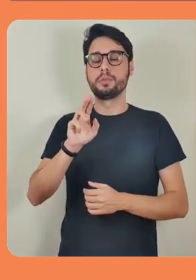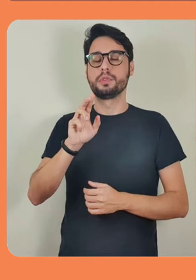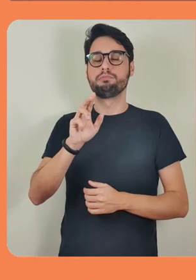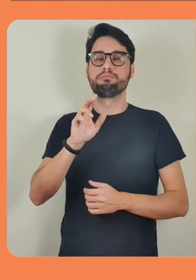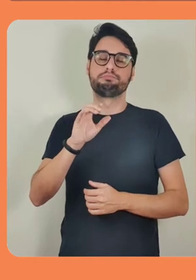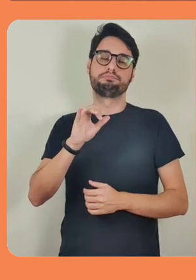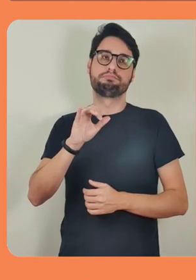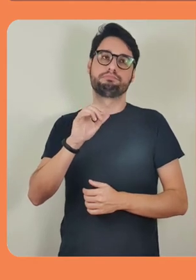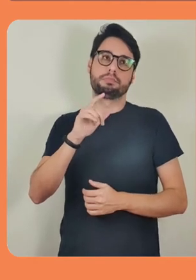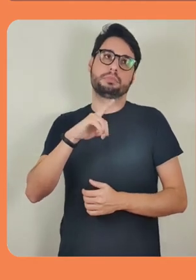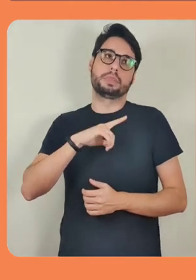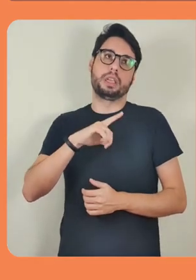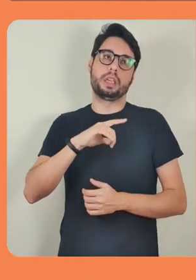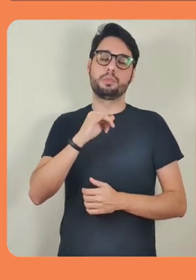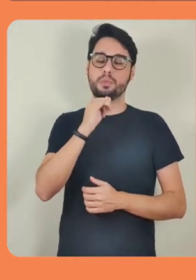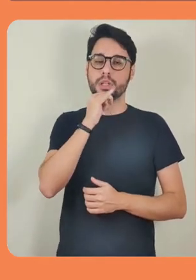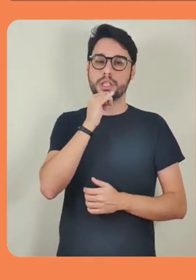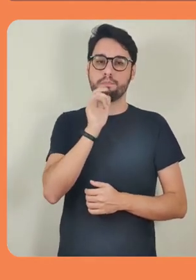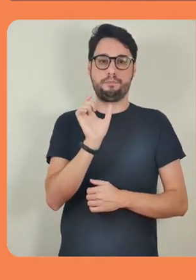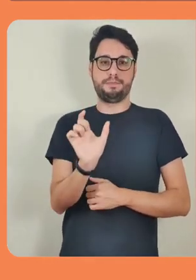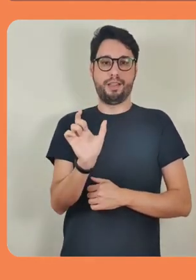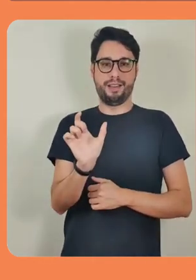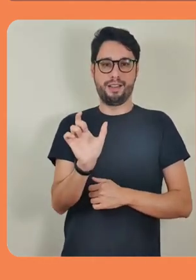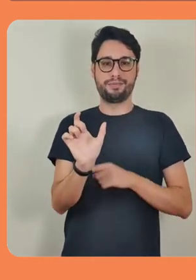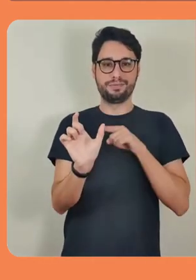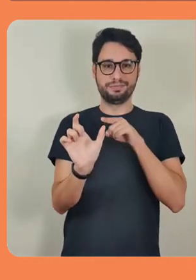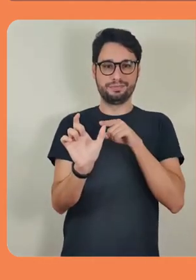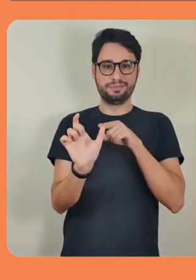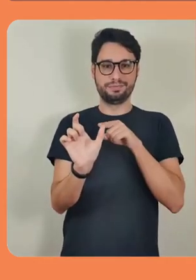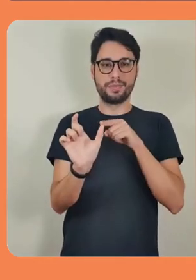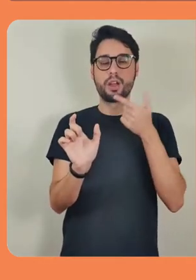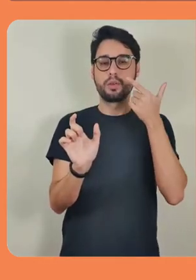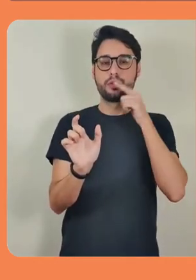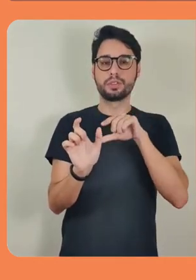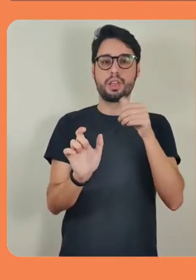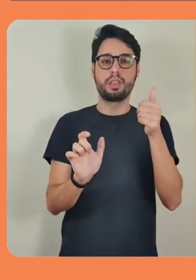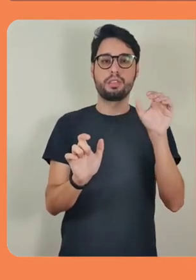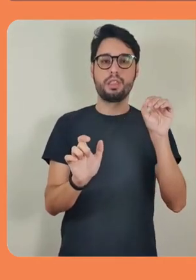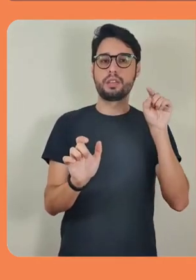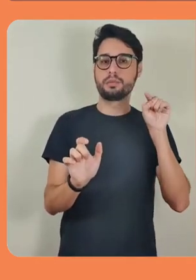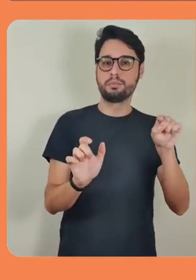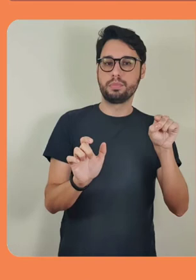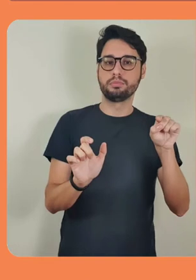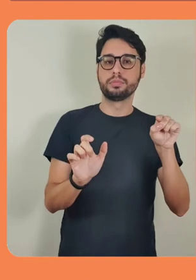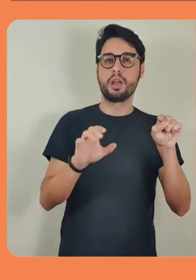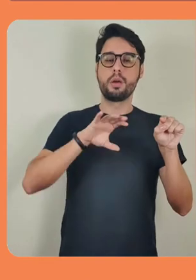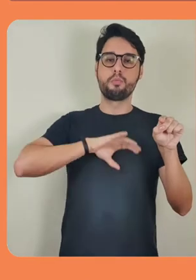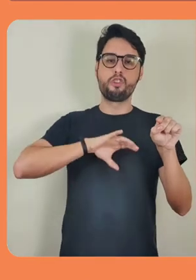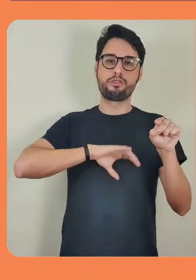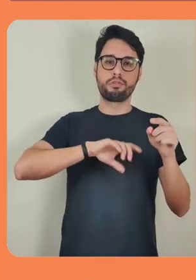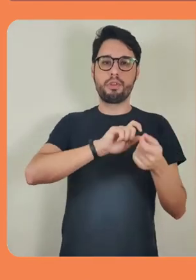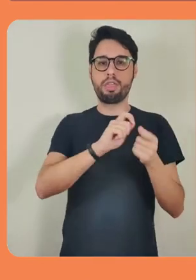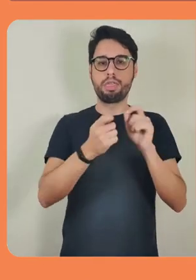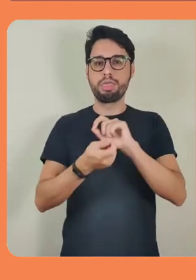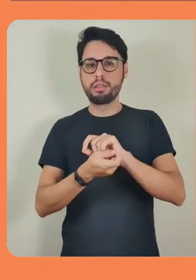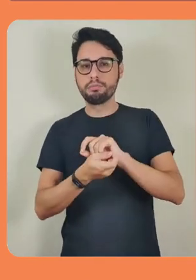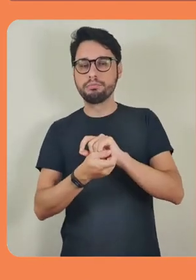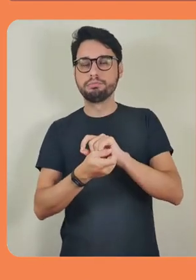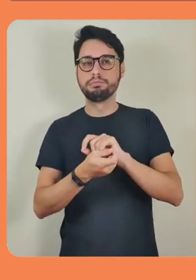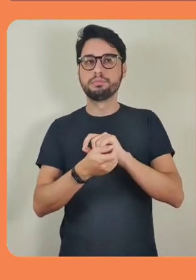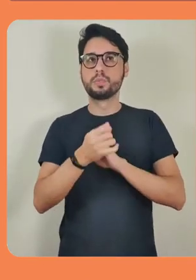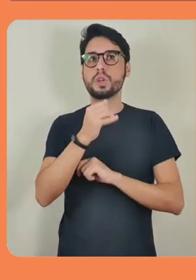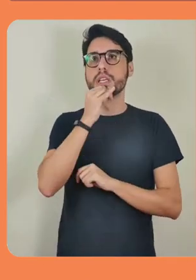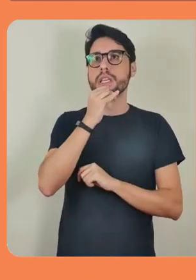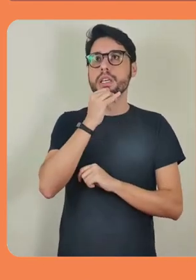Qual é o nome do evento Então que ele tá dizendo é que se esse nome do evento com ter essa